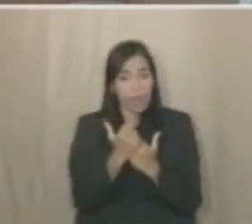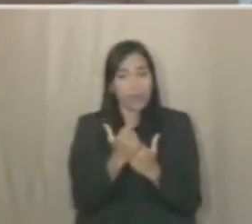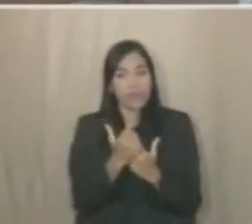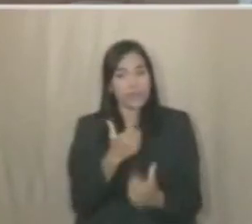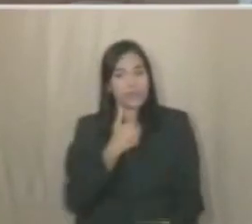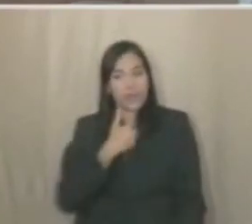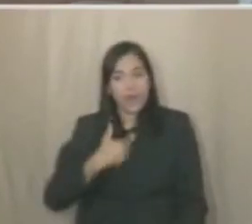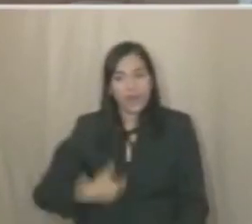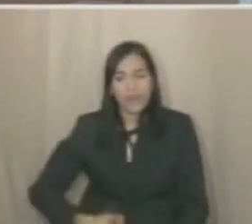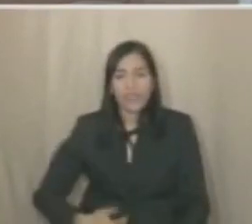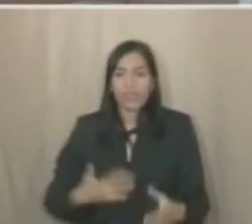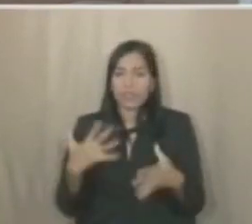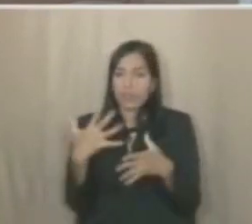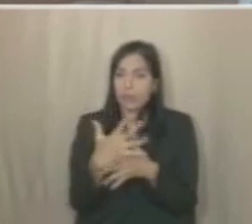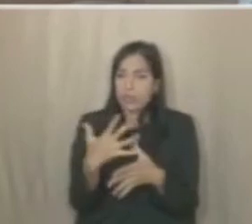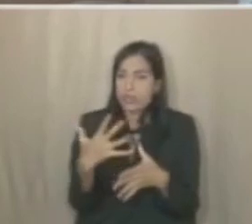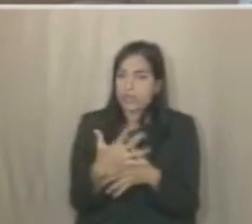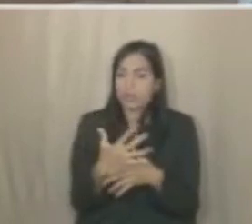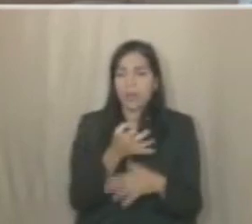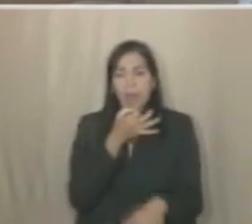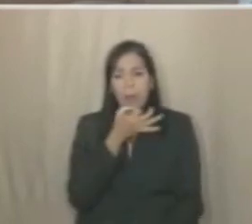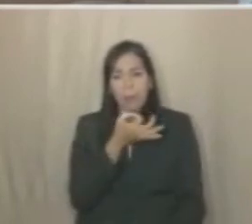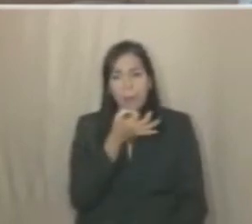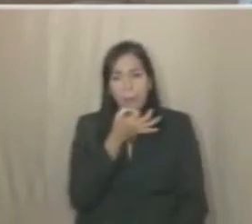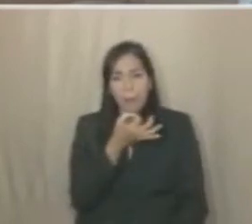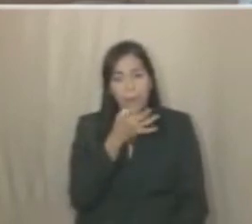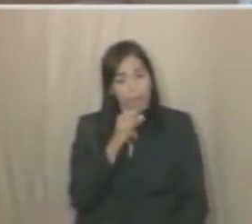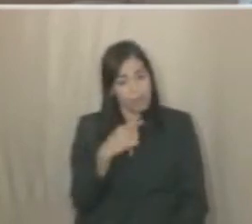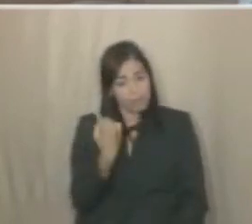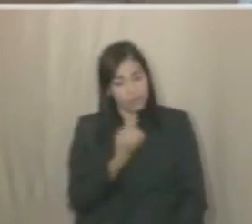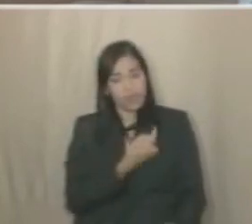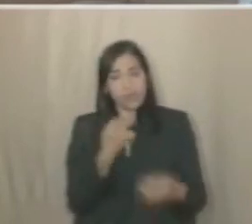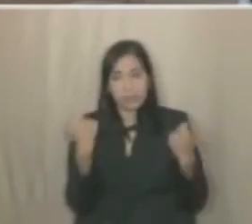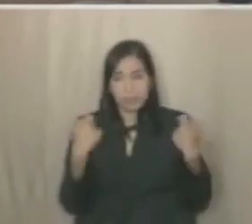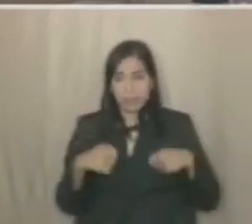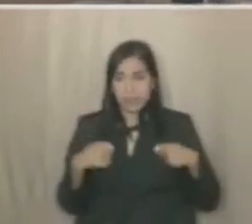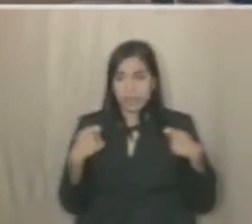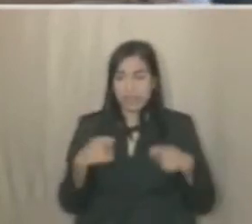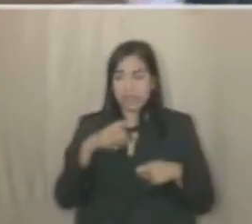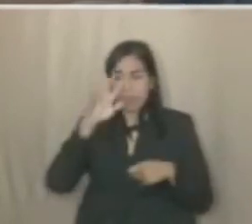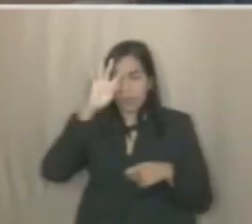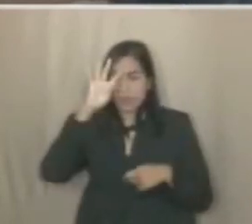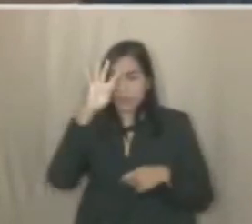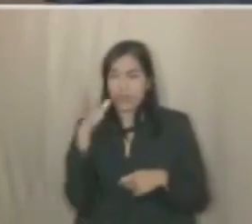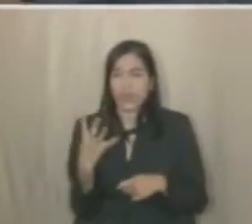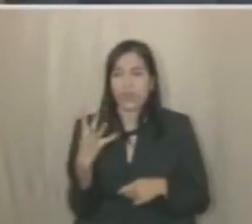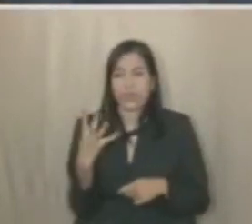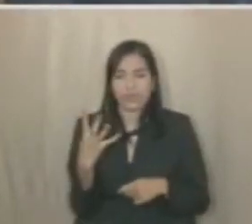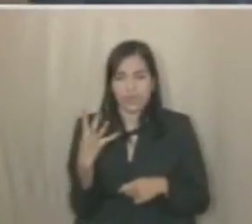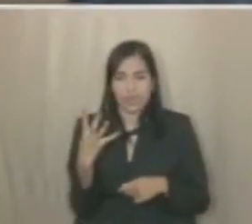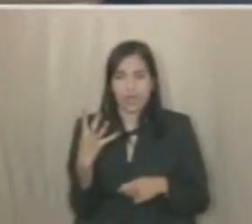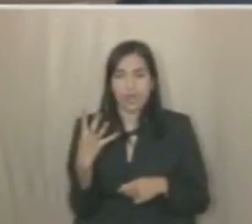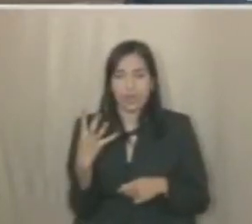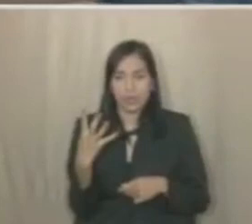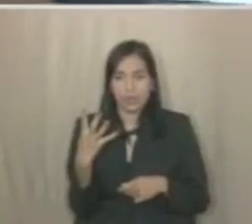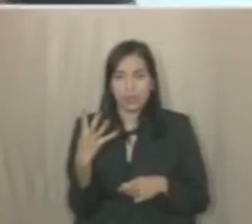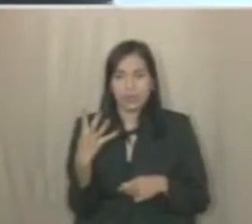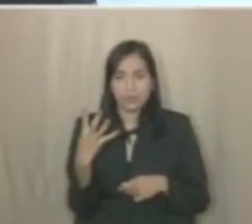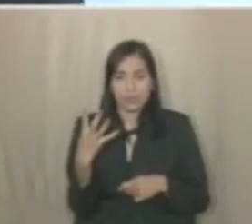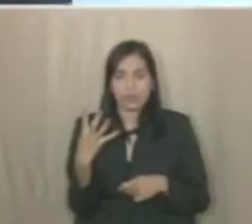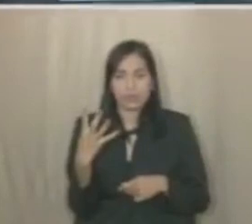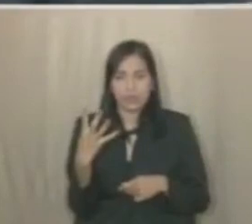municipal, isso é uma crítica construtiva, da gente buscar aqui uma solução, da gente buscar aqui